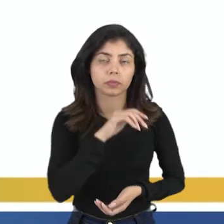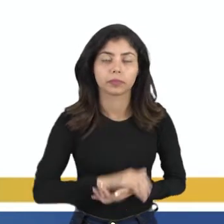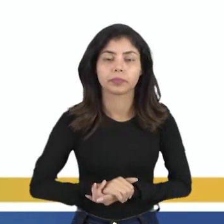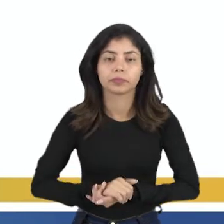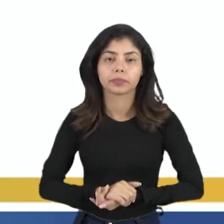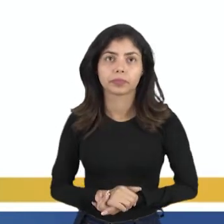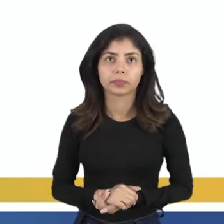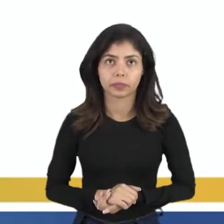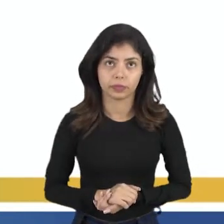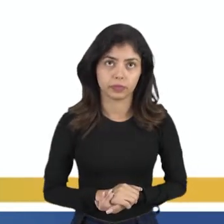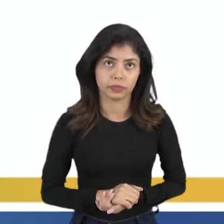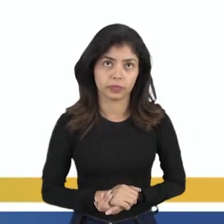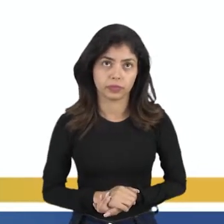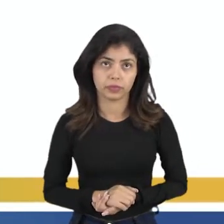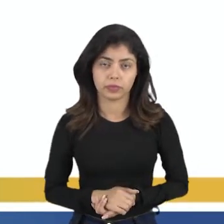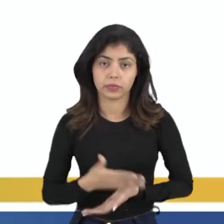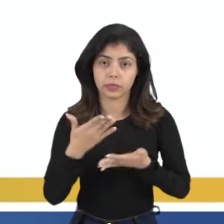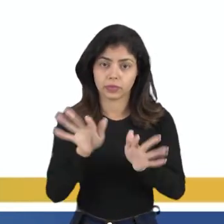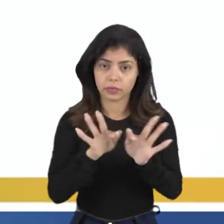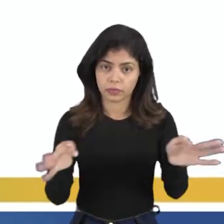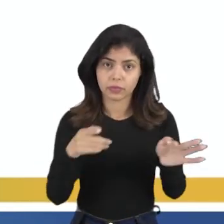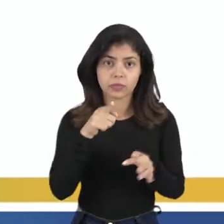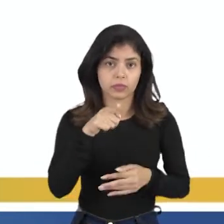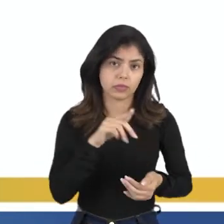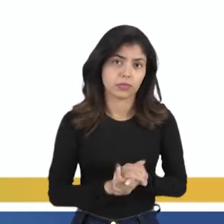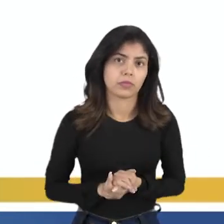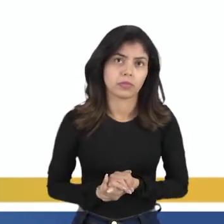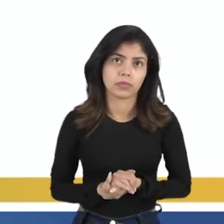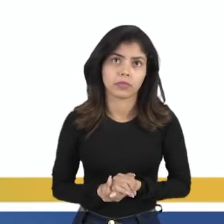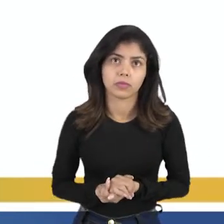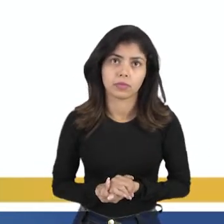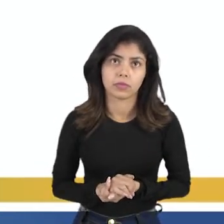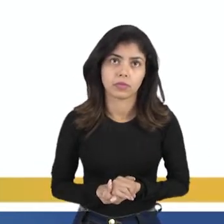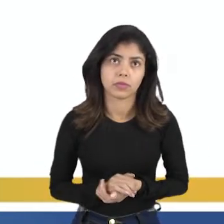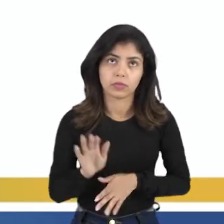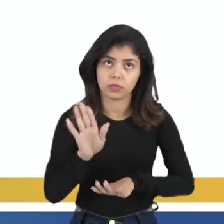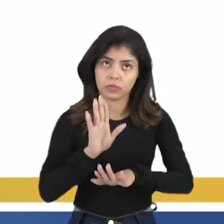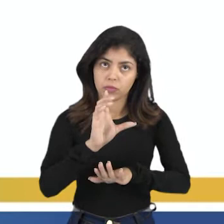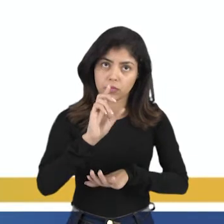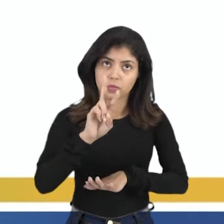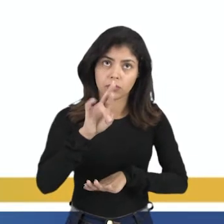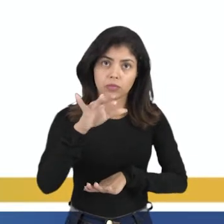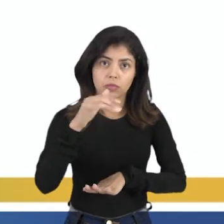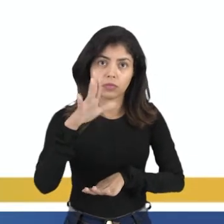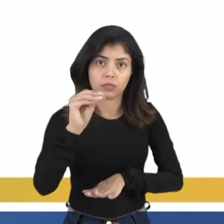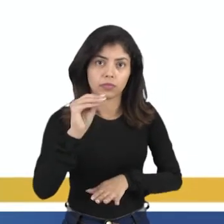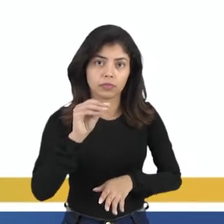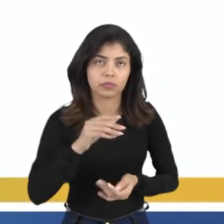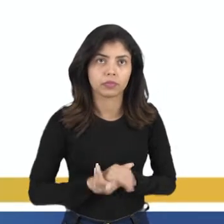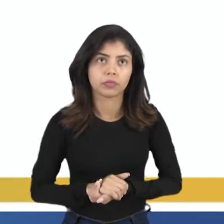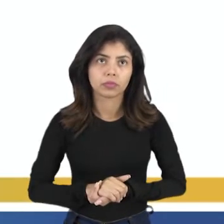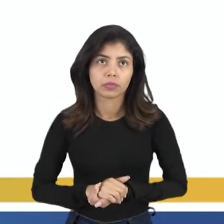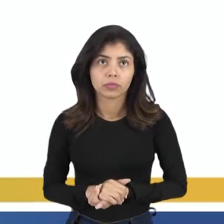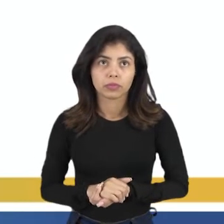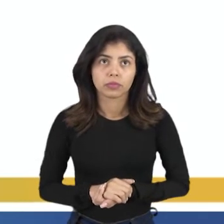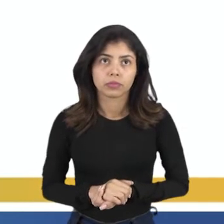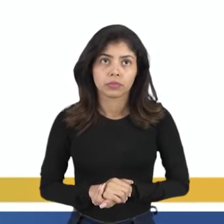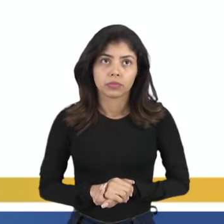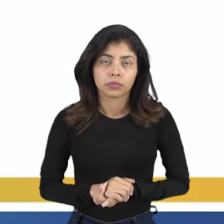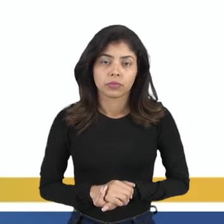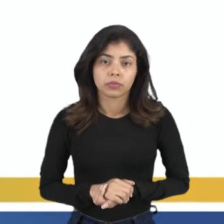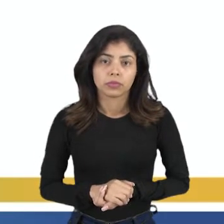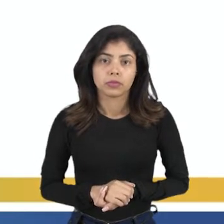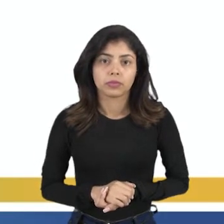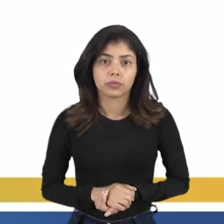de criação do que elas. É essa frase que nós temos, e nós temos a palavra criação em destaque.